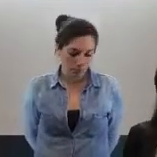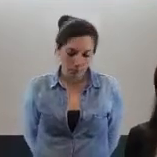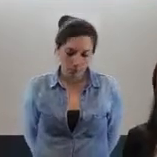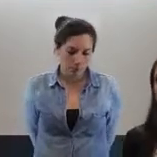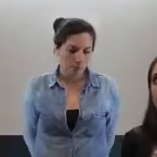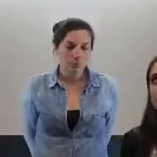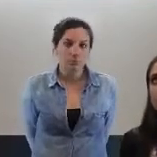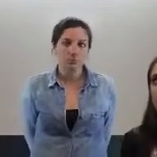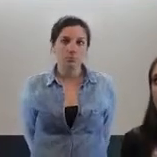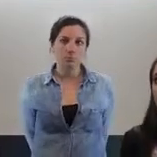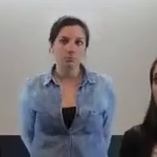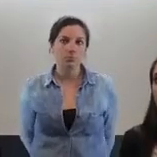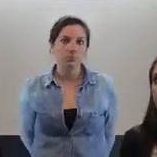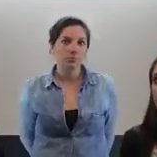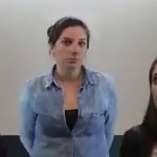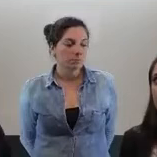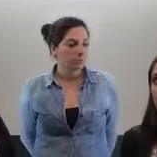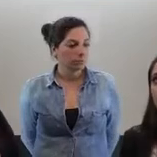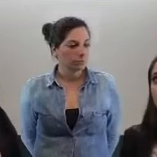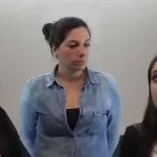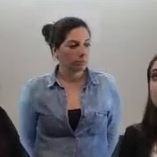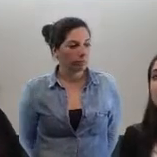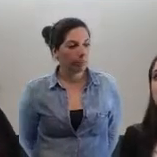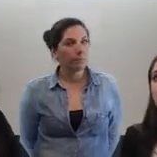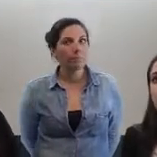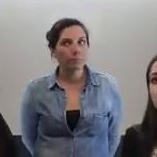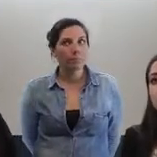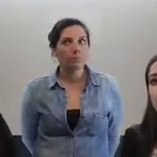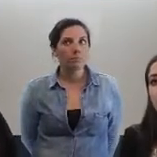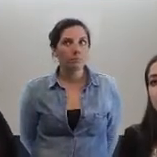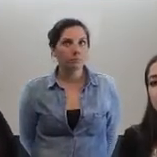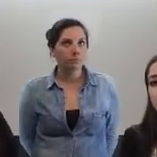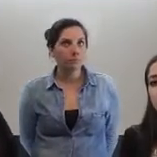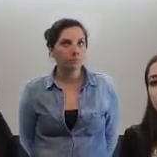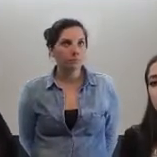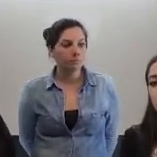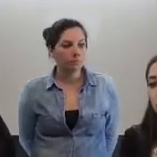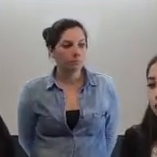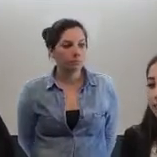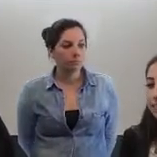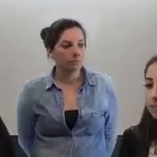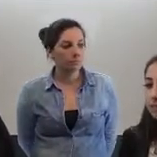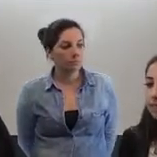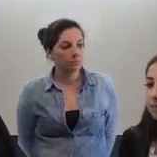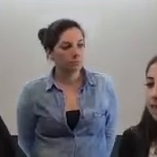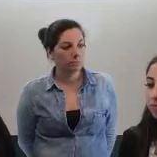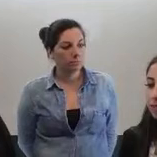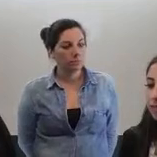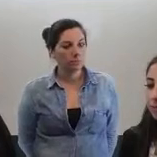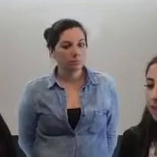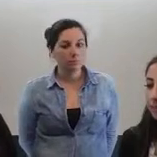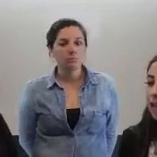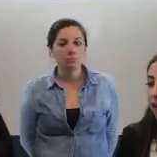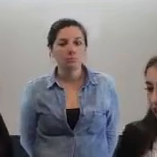vezes, nas nossas pesquisas, pode ter muitos temas relacionados. Então, o NOT, ele tem essa função de eliminar